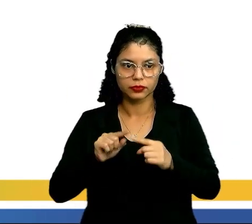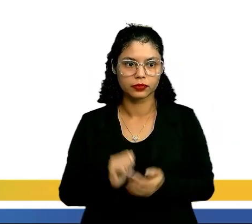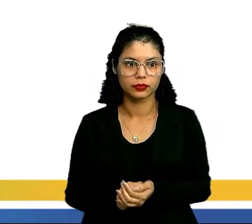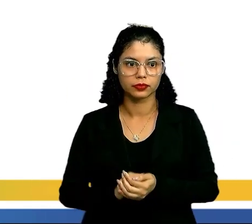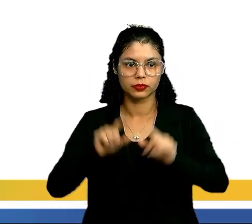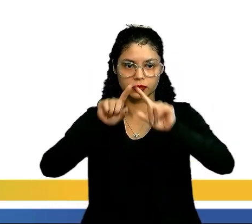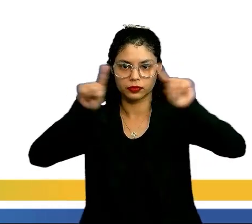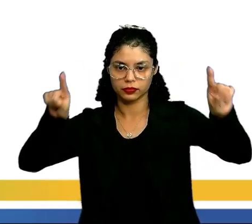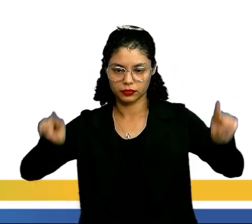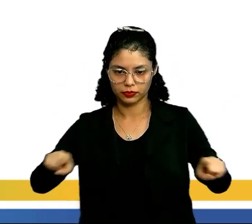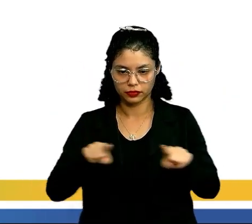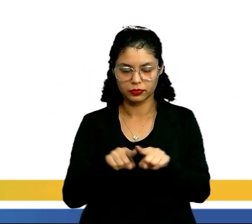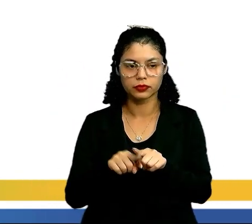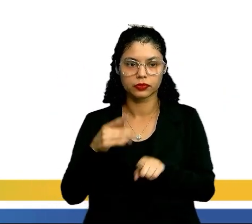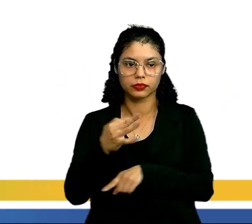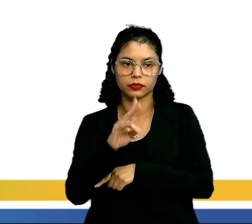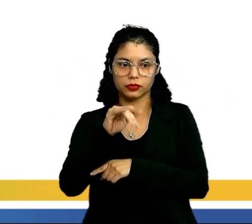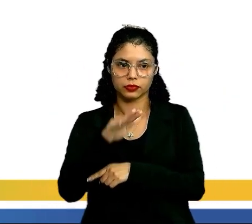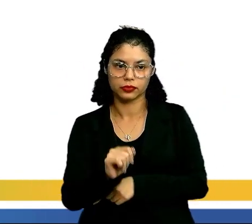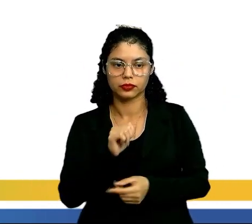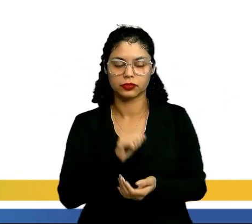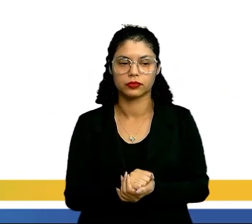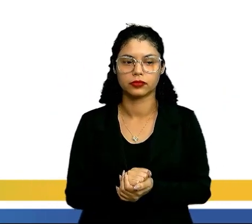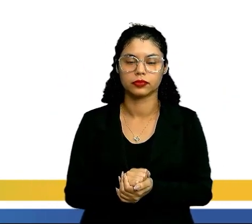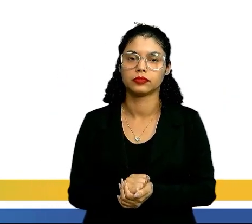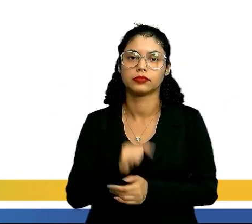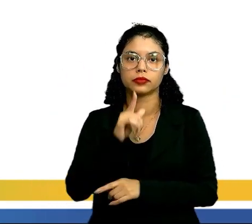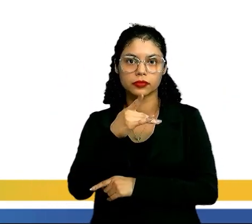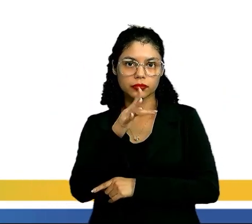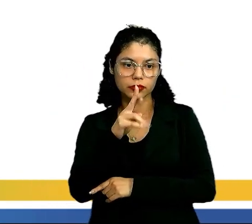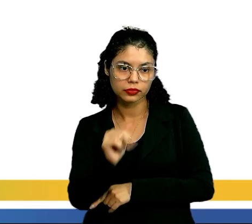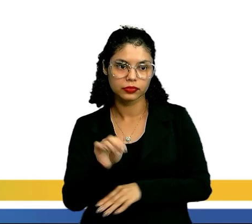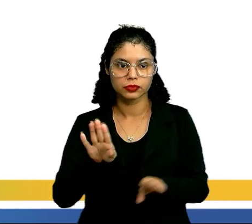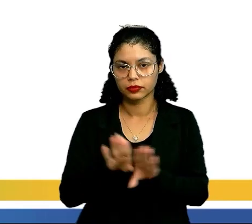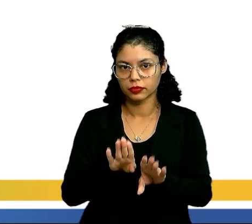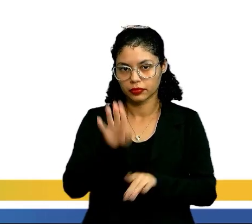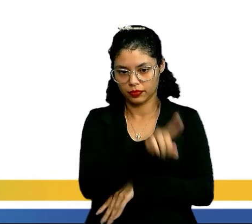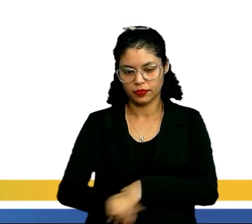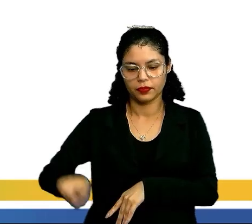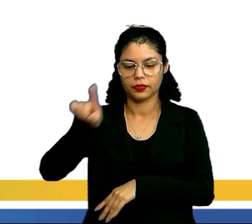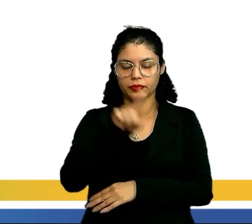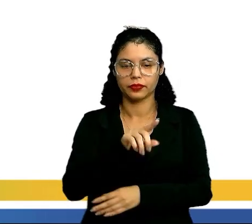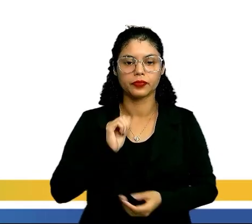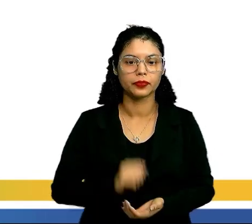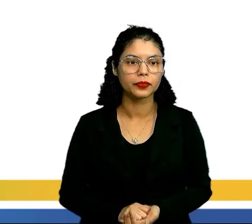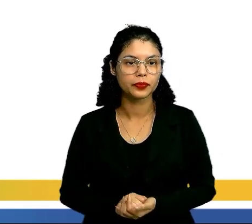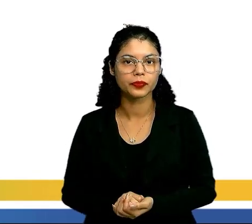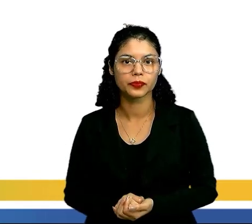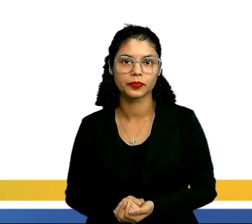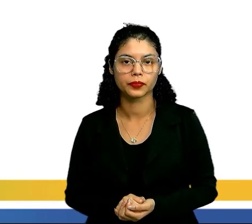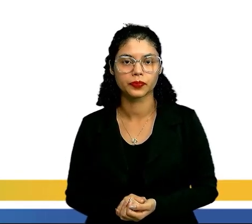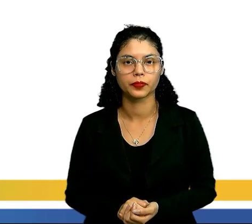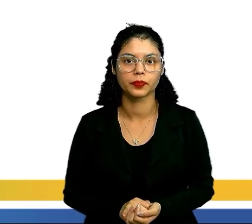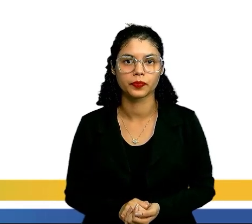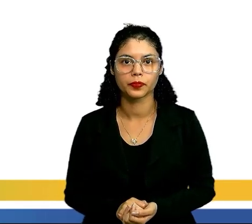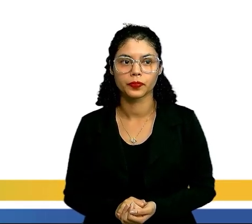o retângulo, o paralelogramo, o losango, trapézio e o círculo.